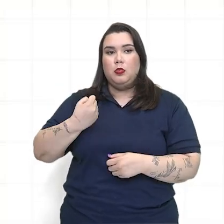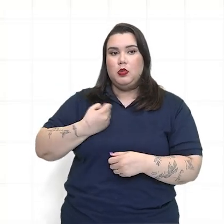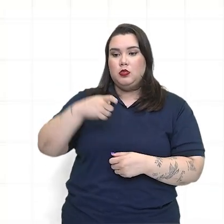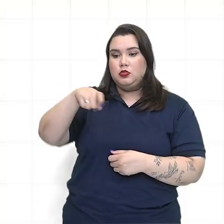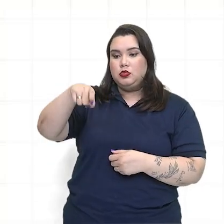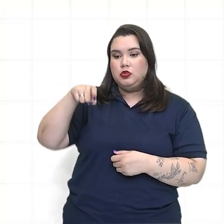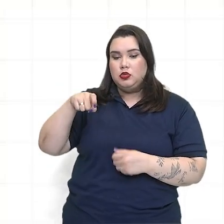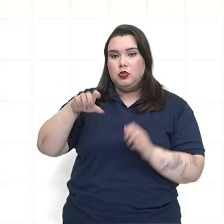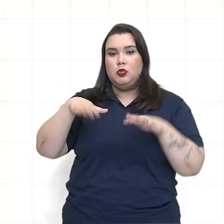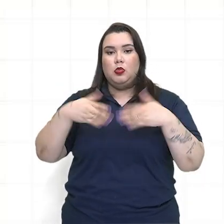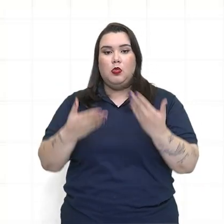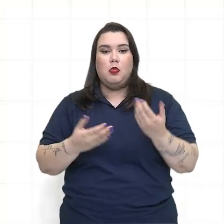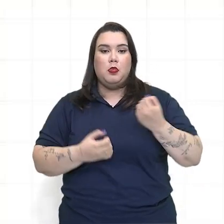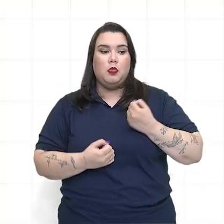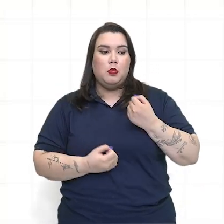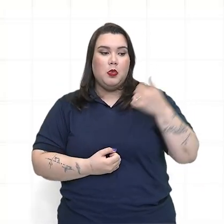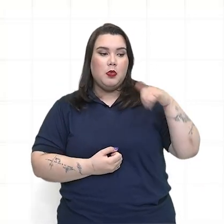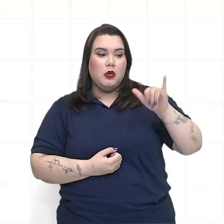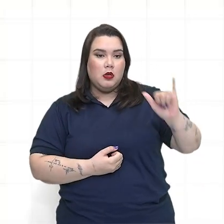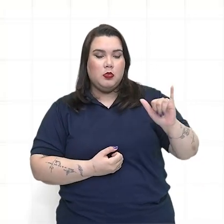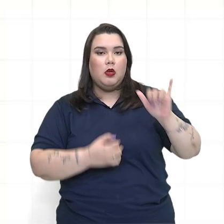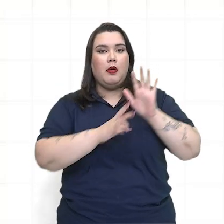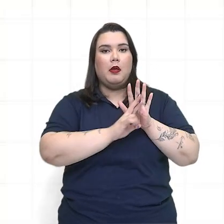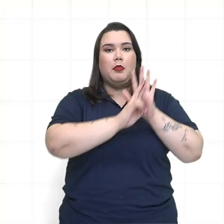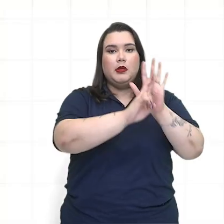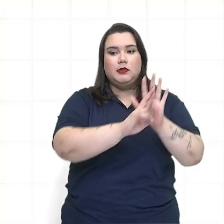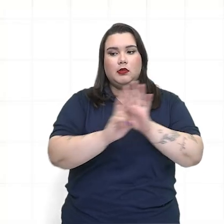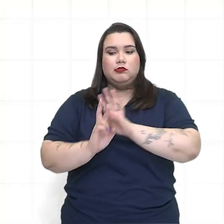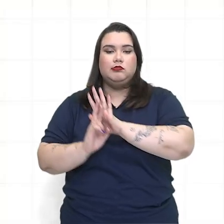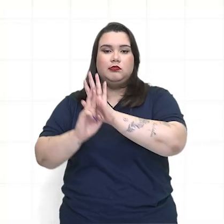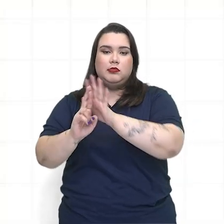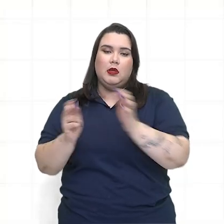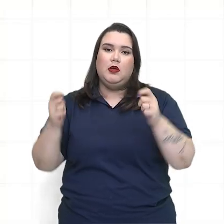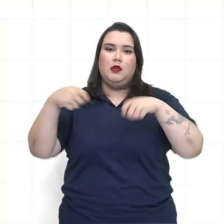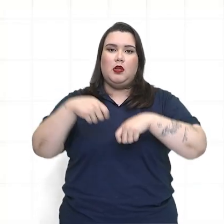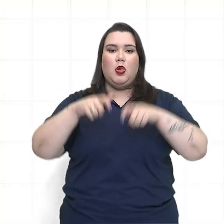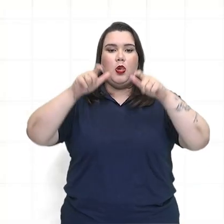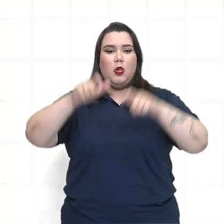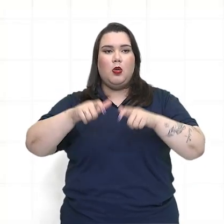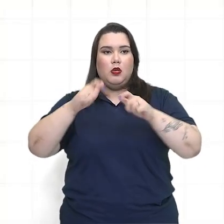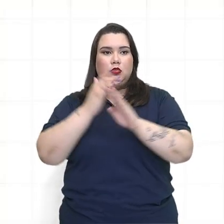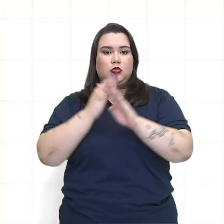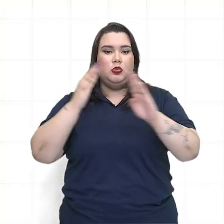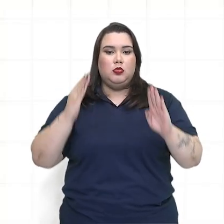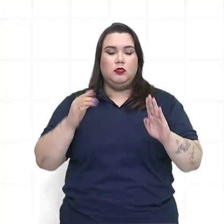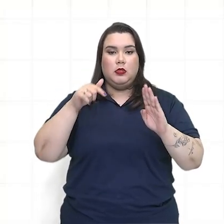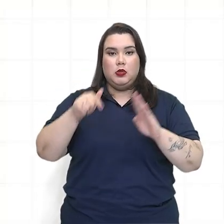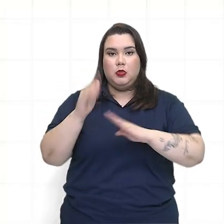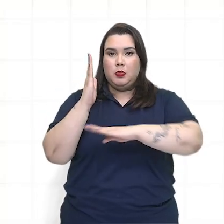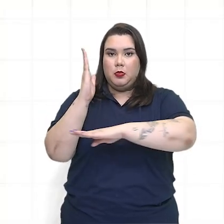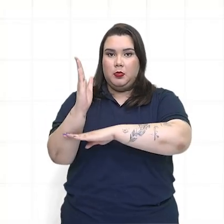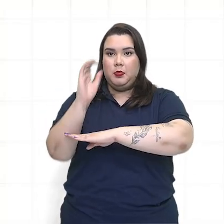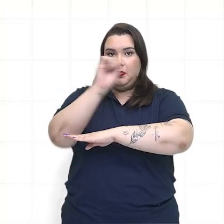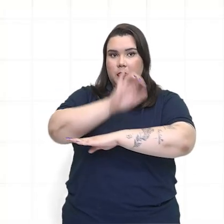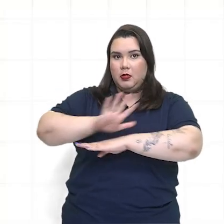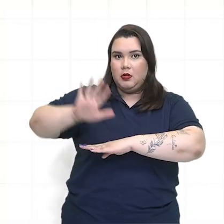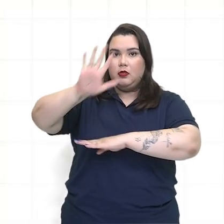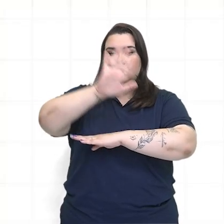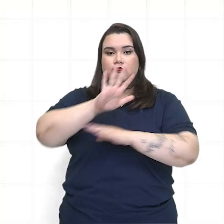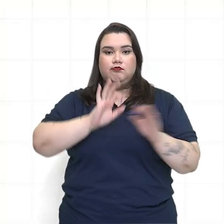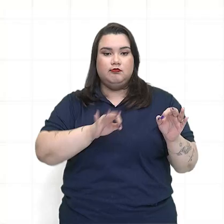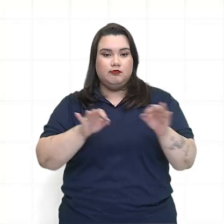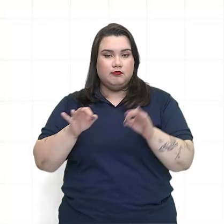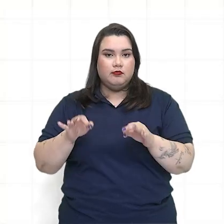e quem é Y. E aí você tem a verdadeira localização. Então aí nós